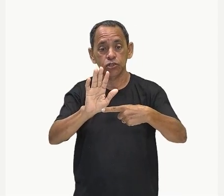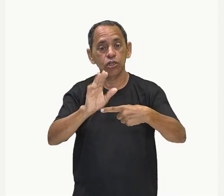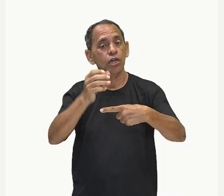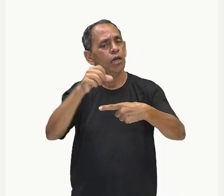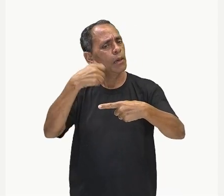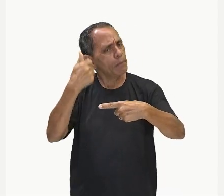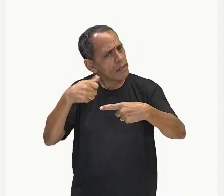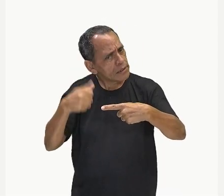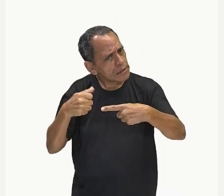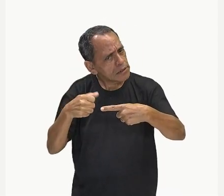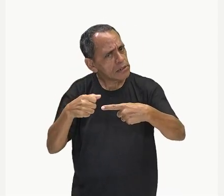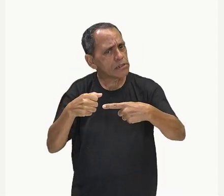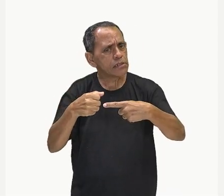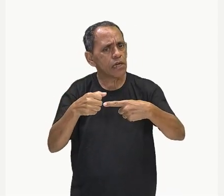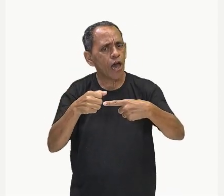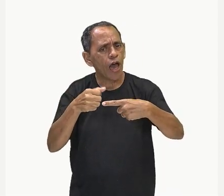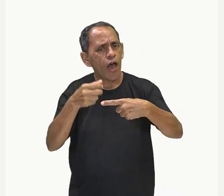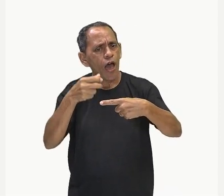2.468